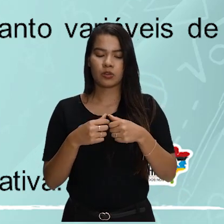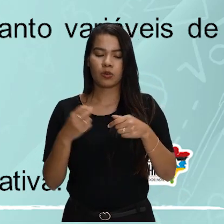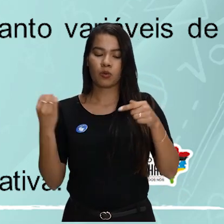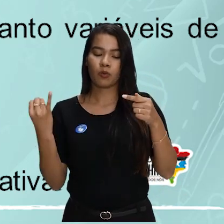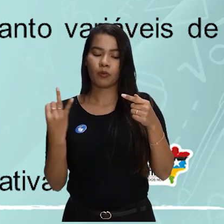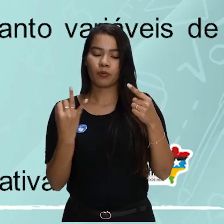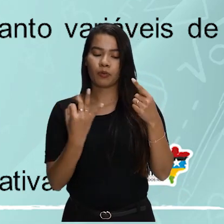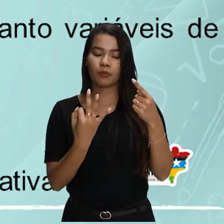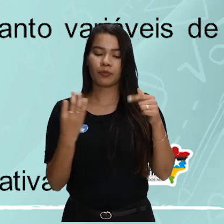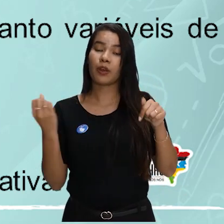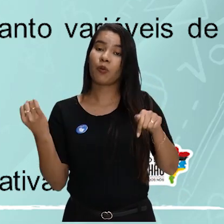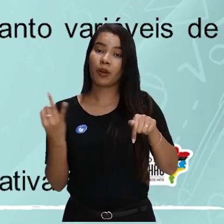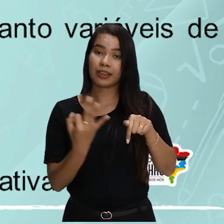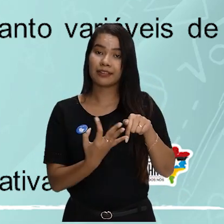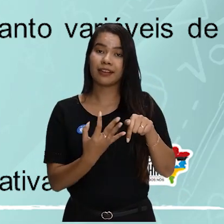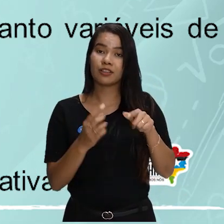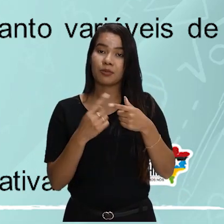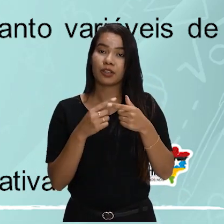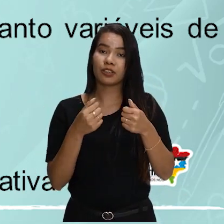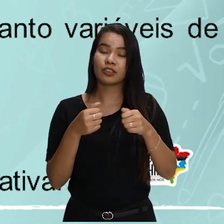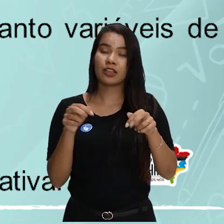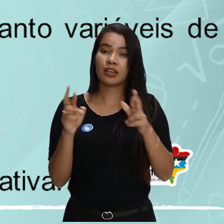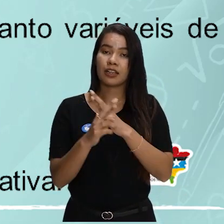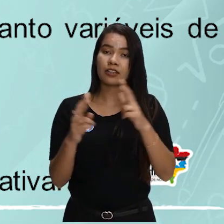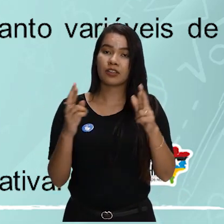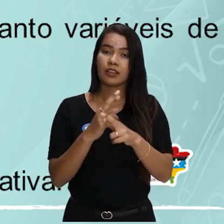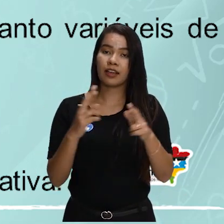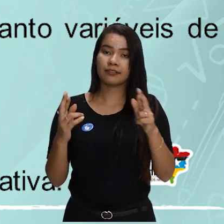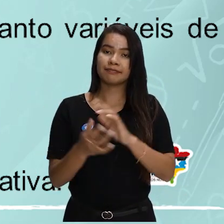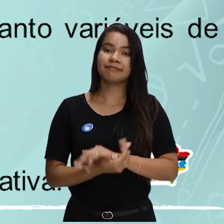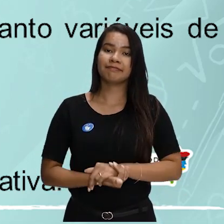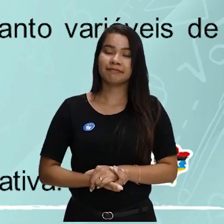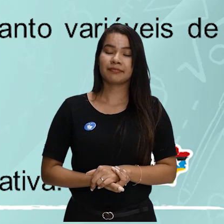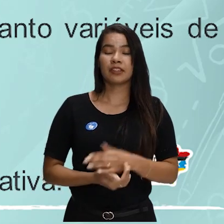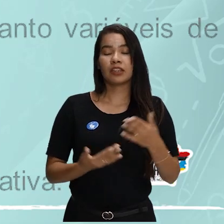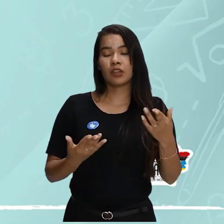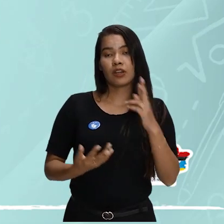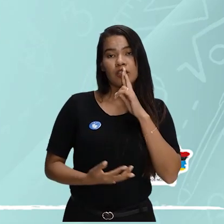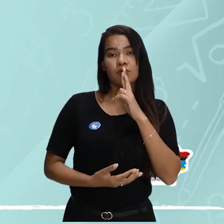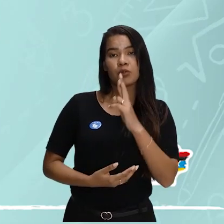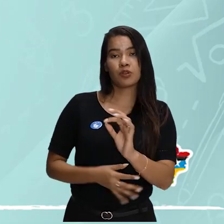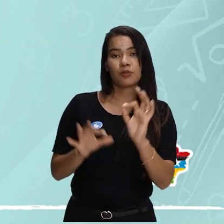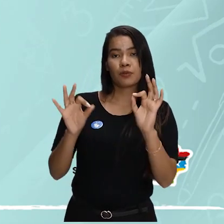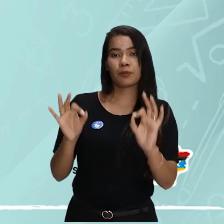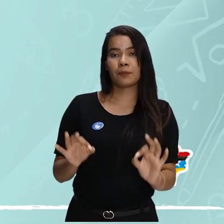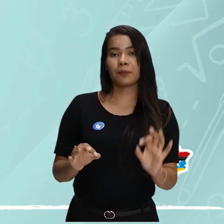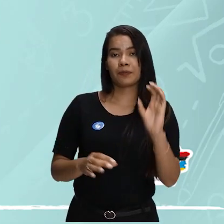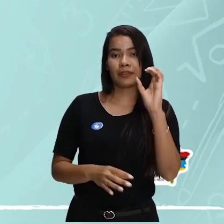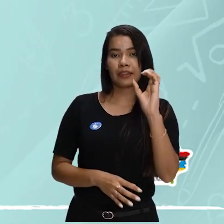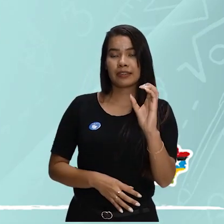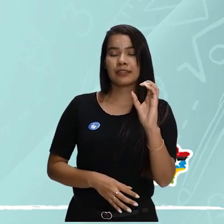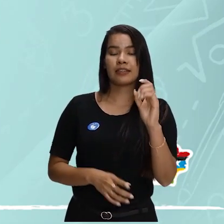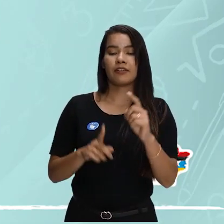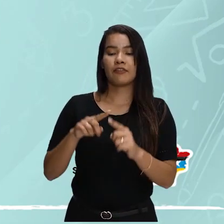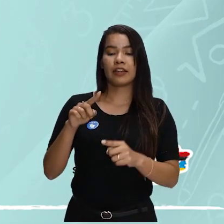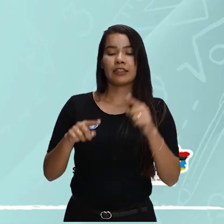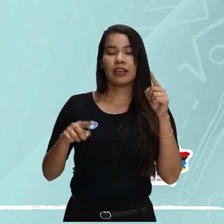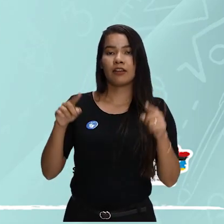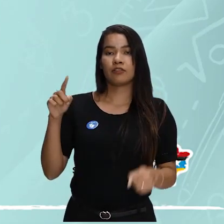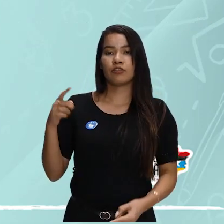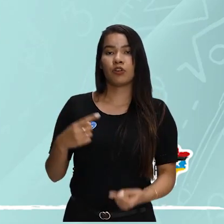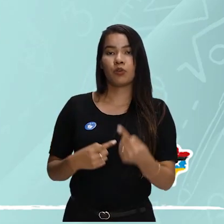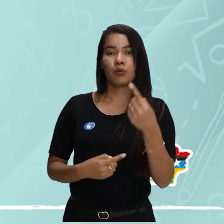com quantidade. Então, de fato, aí a resposta correta é a letra C. A variável 1